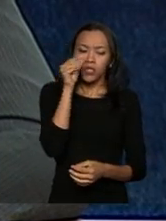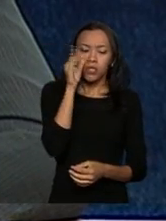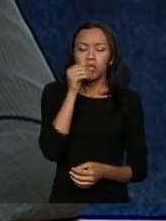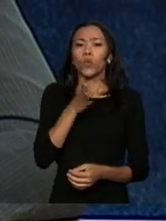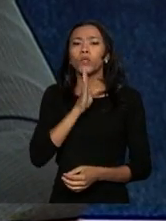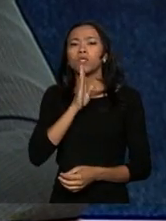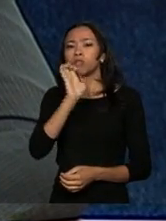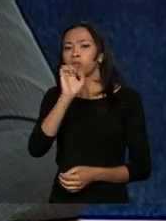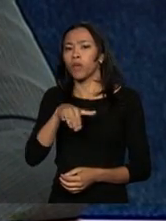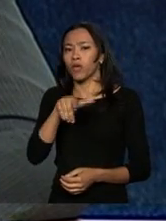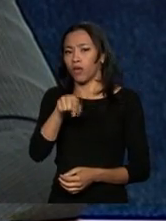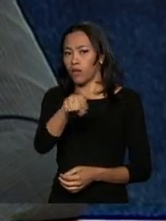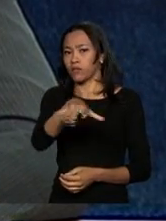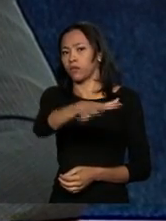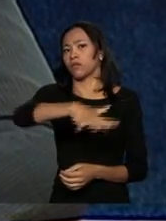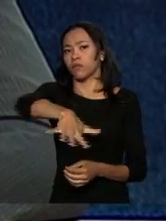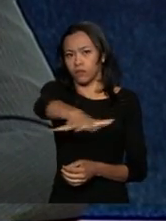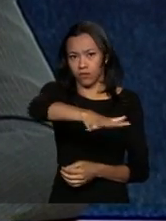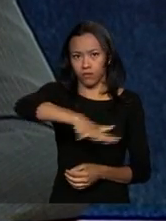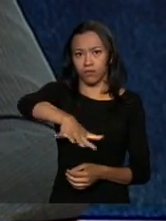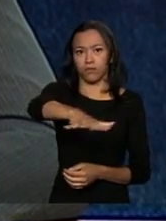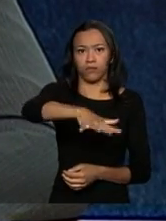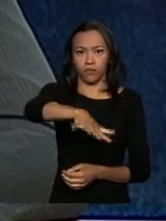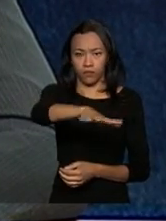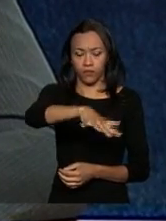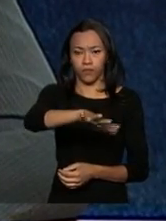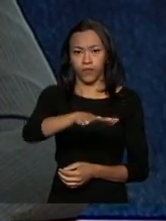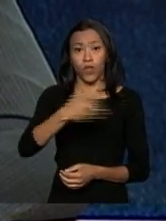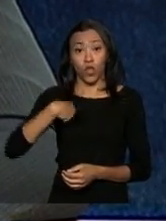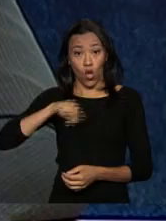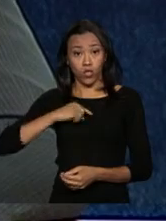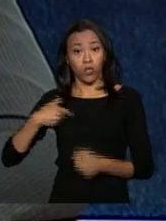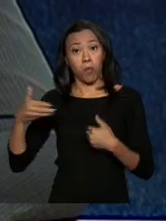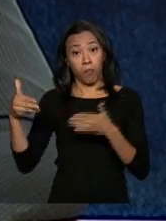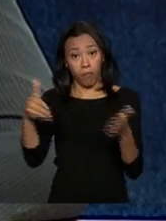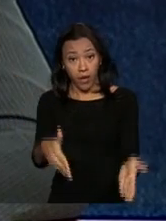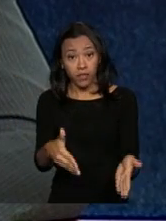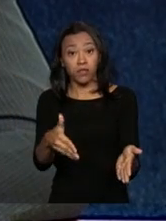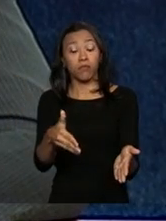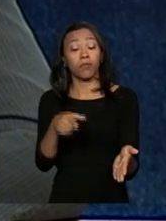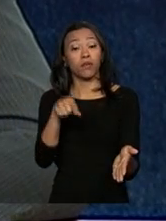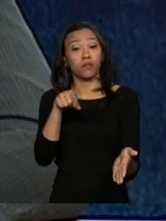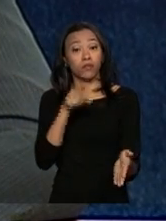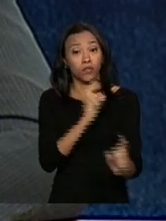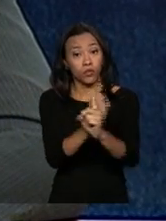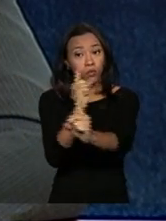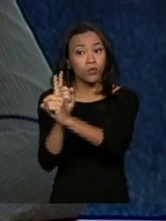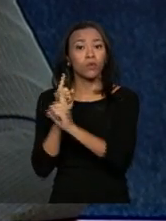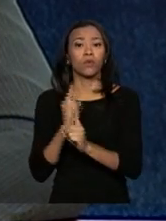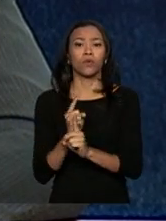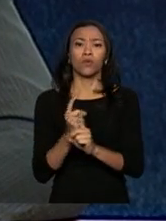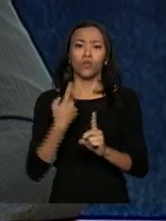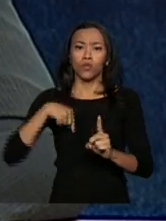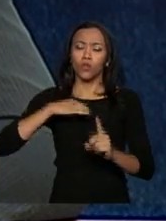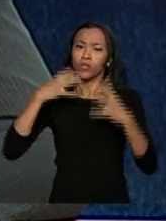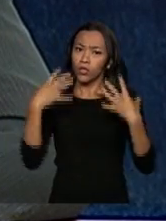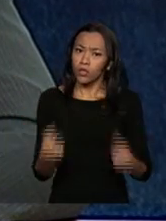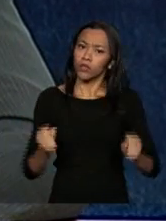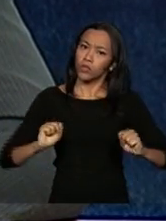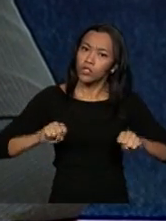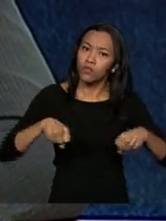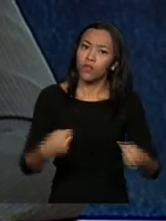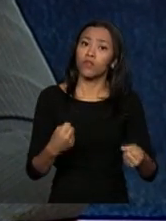eh como é que se diz participando muito ativamente dessa iniciativa unindo os nossos esforços dos demais